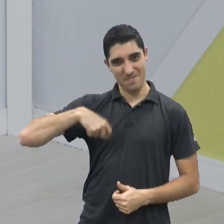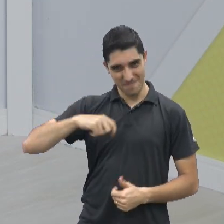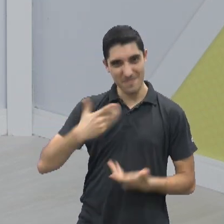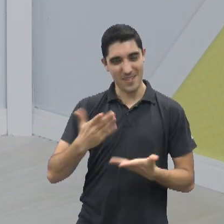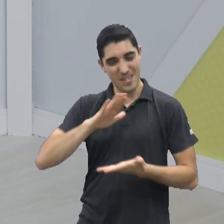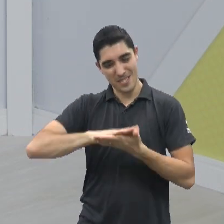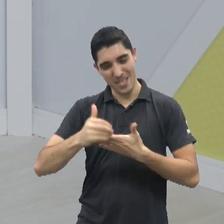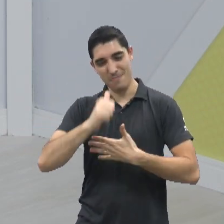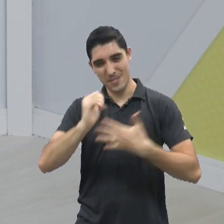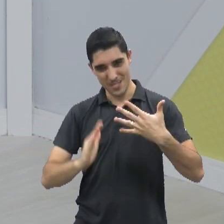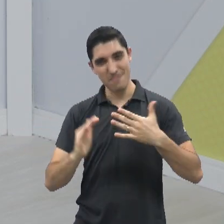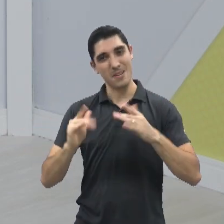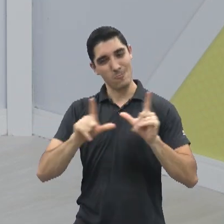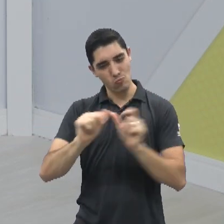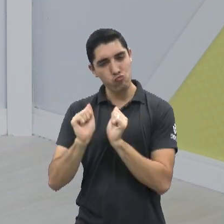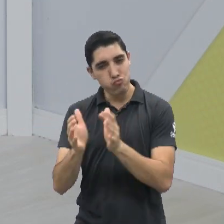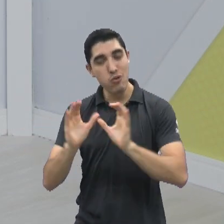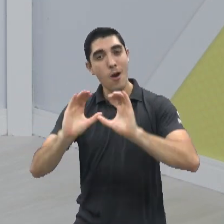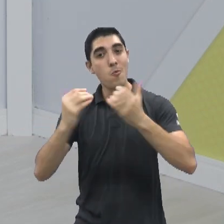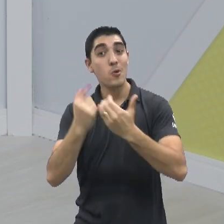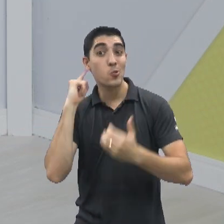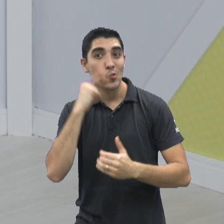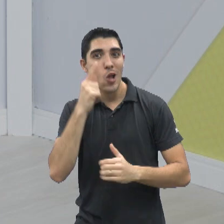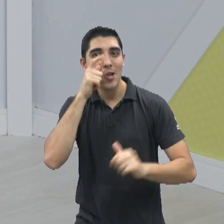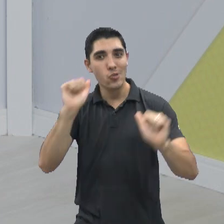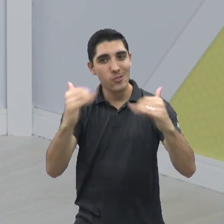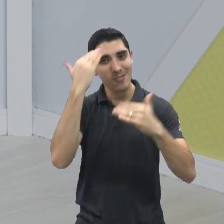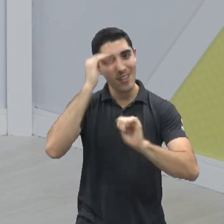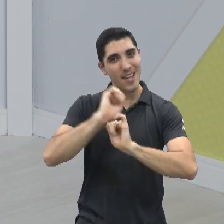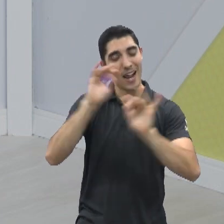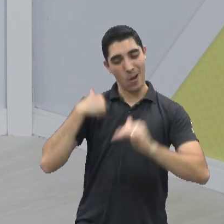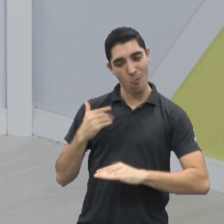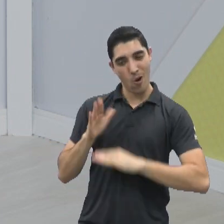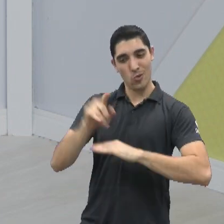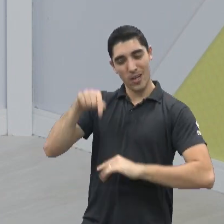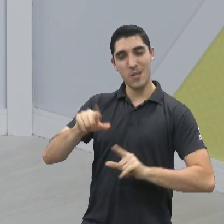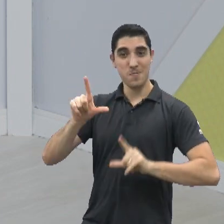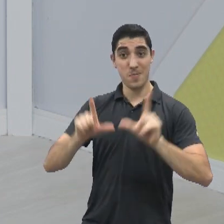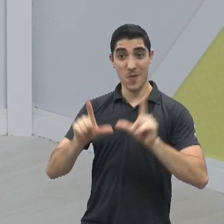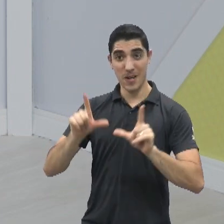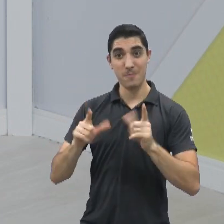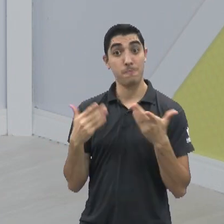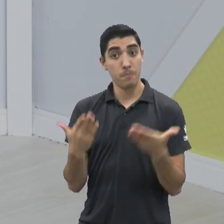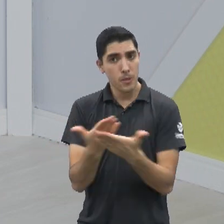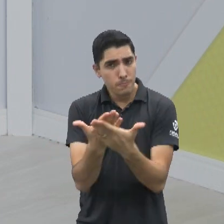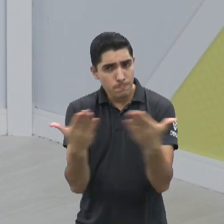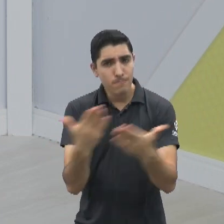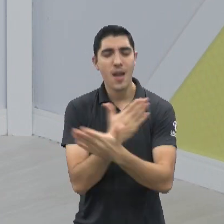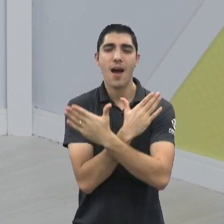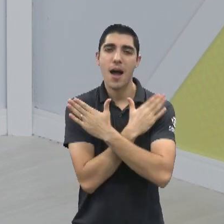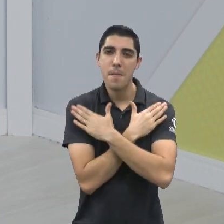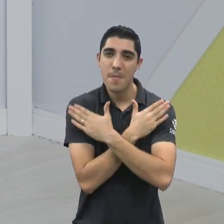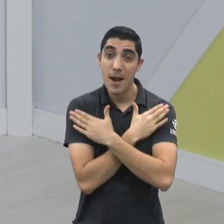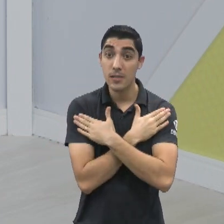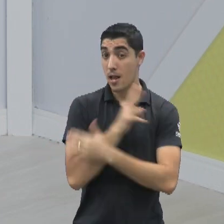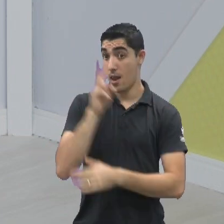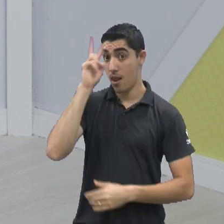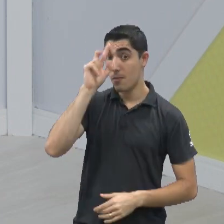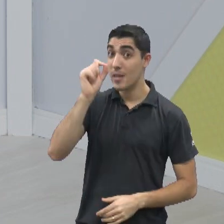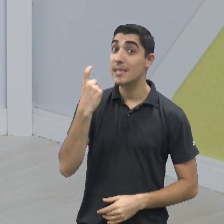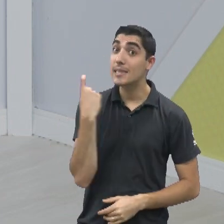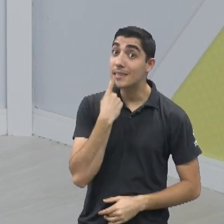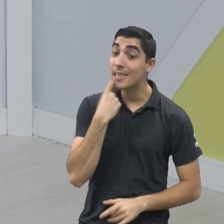surda de São José dos Campos, que ajuda a gente a fazer o programa do Hora do Esporte. Para você, também fica o meu abraço, lembrando que sexta-feira não